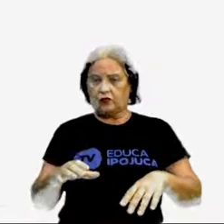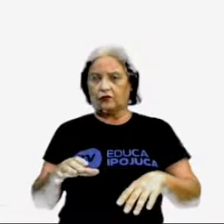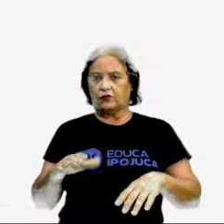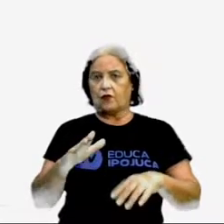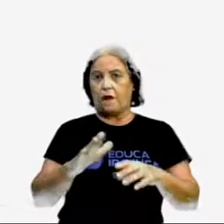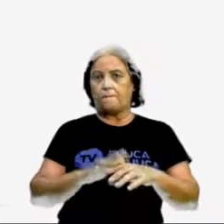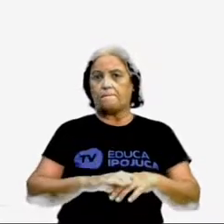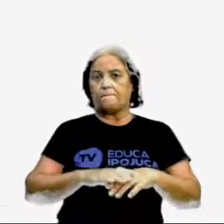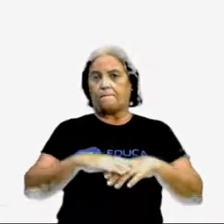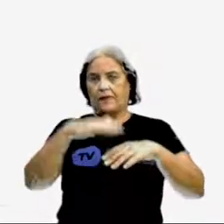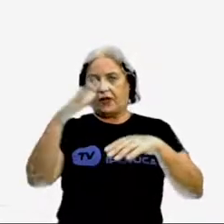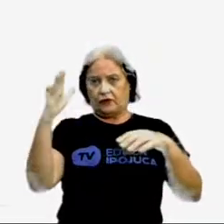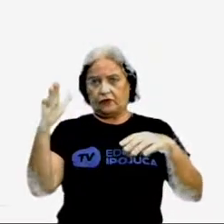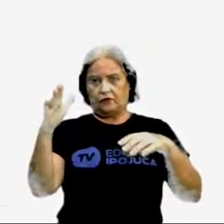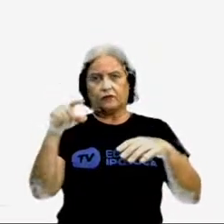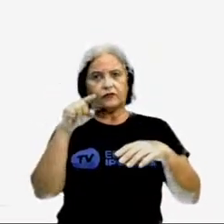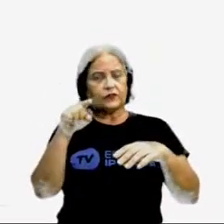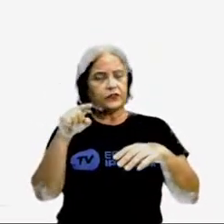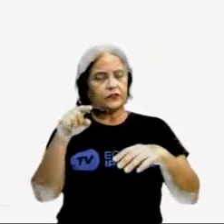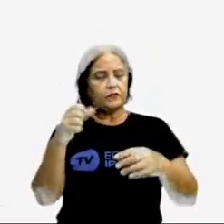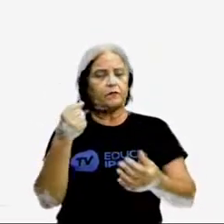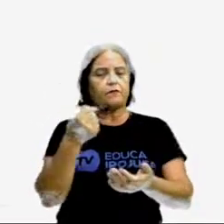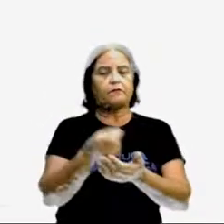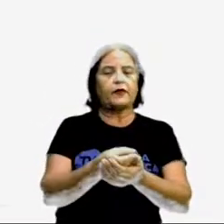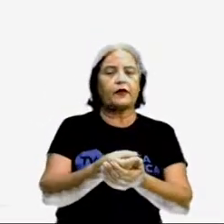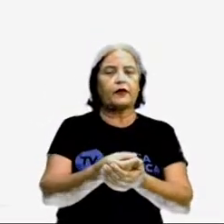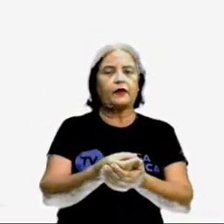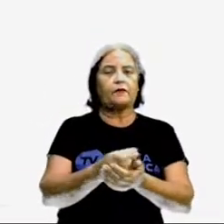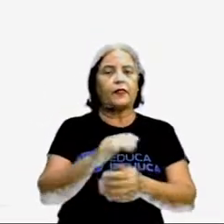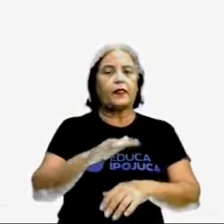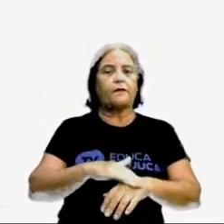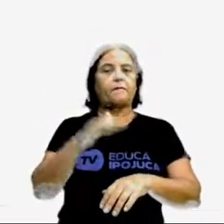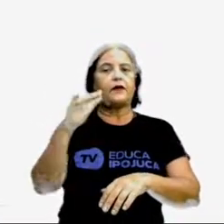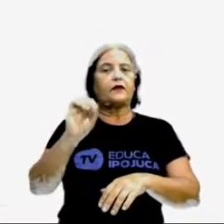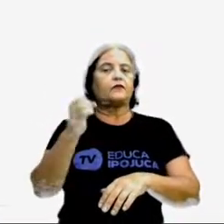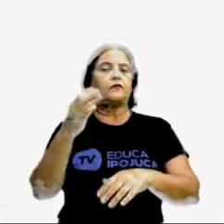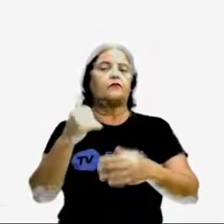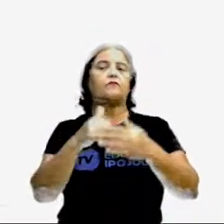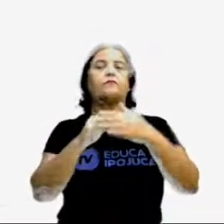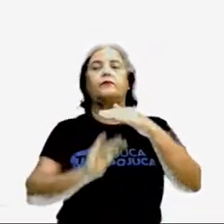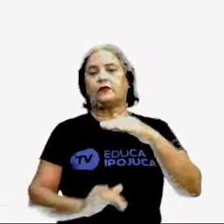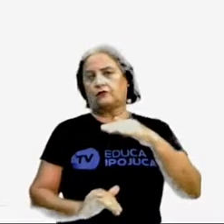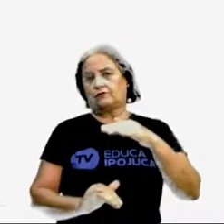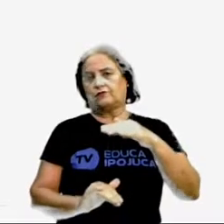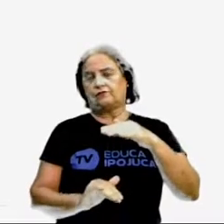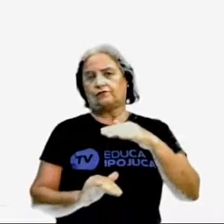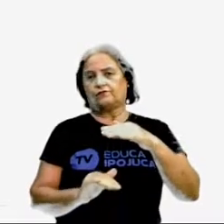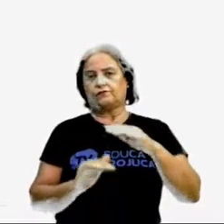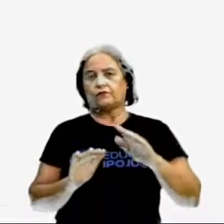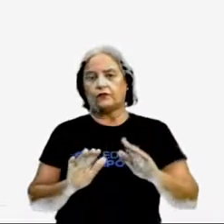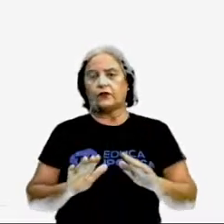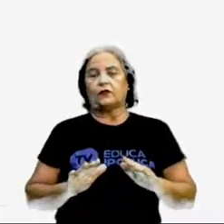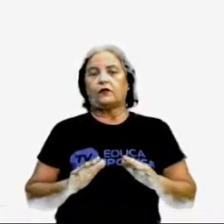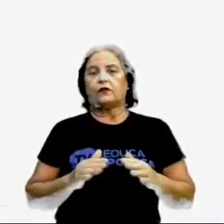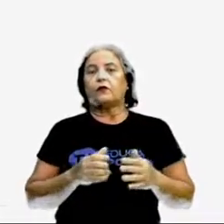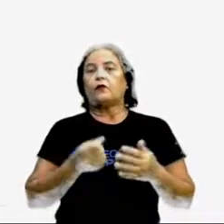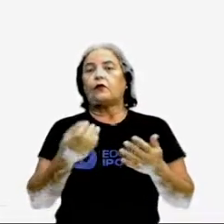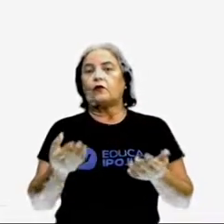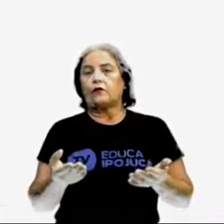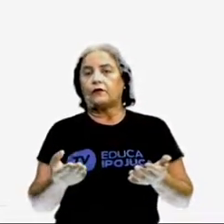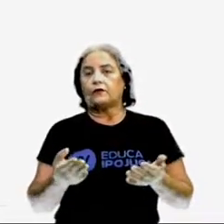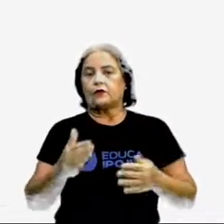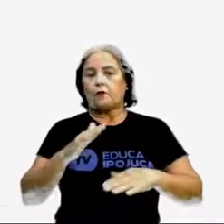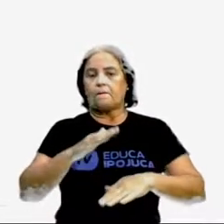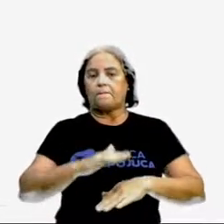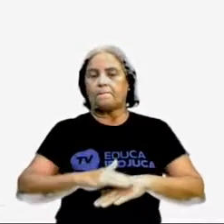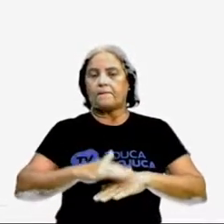Já pensou? É exatamente isso que você pensou. Quanto maior o desconto, então o preço que